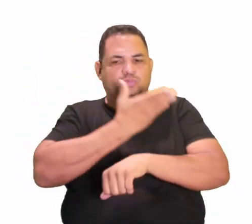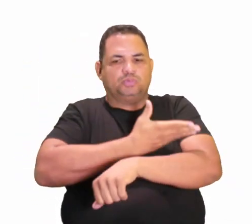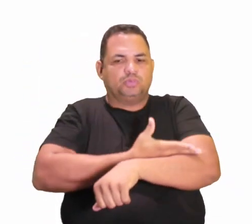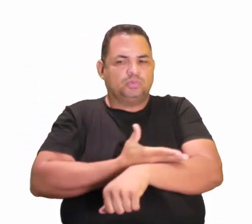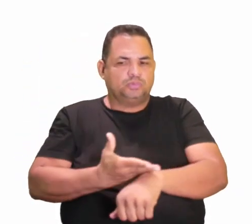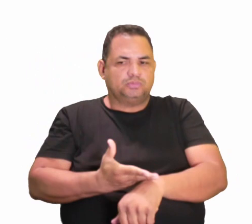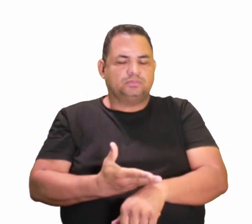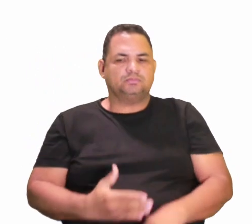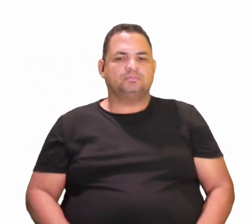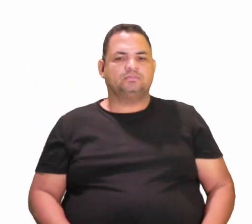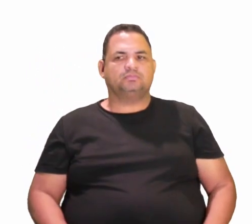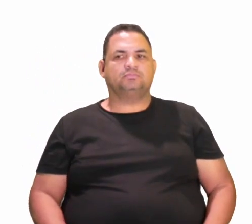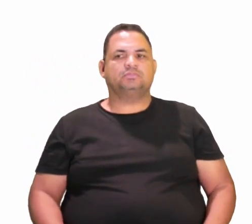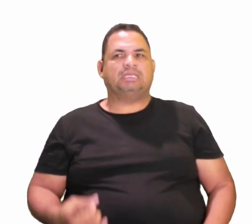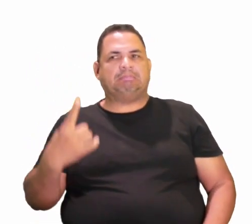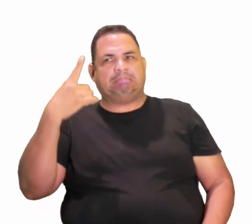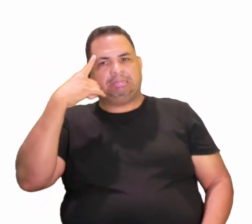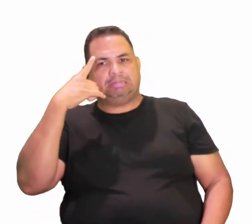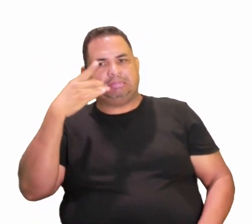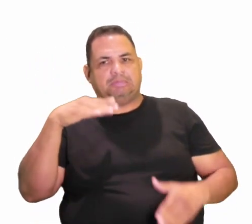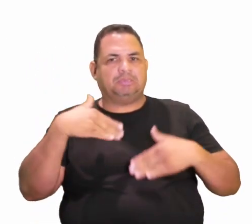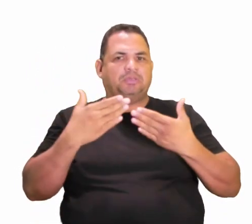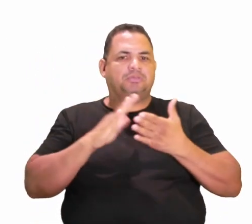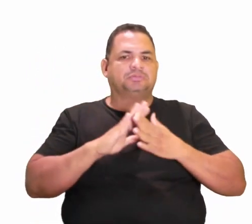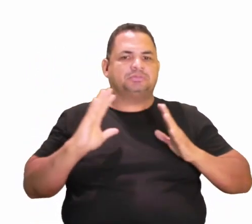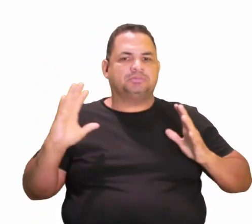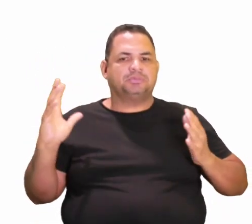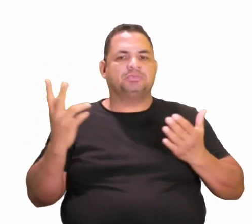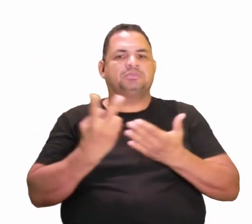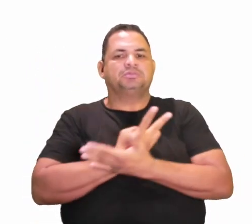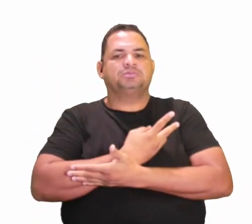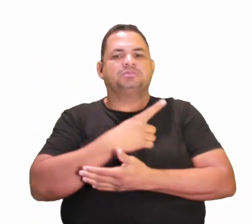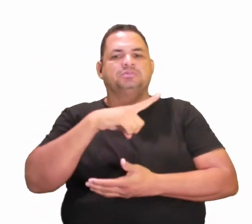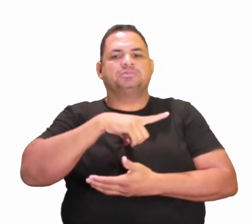costumes. Vai pensando aí quais são as celebrações que tem na sua